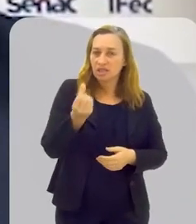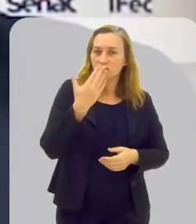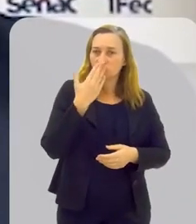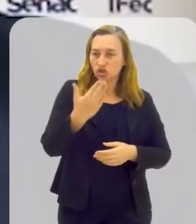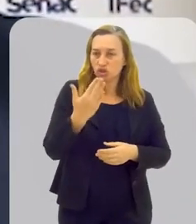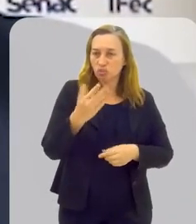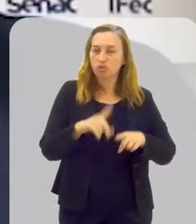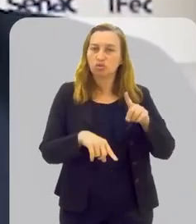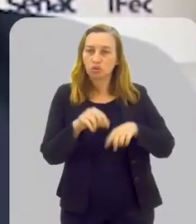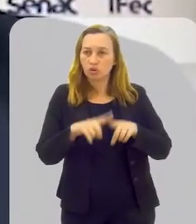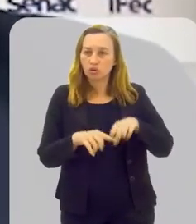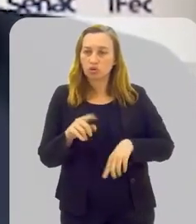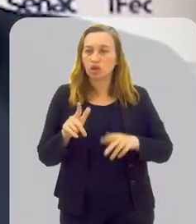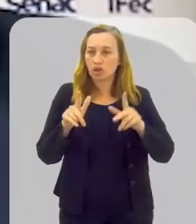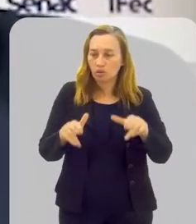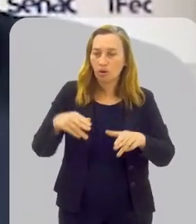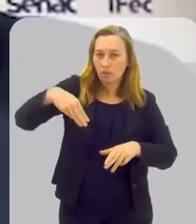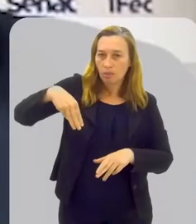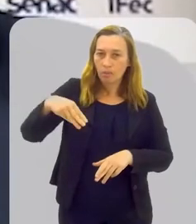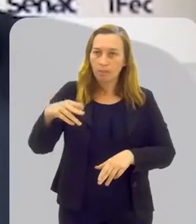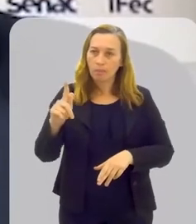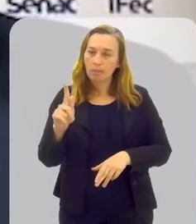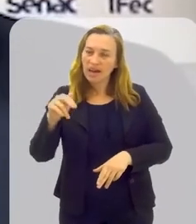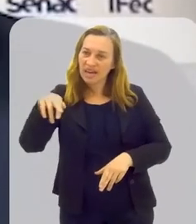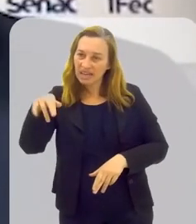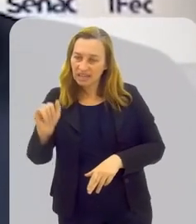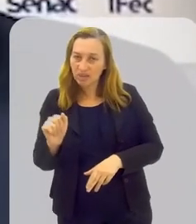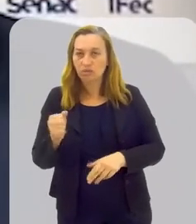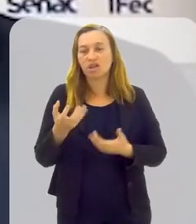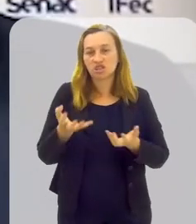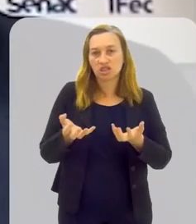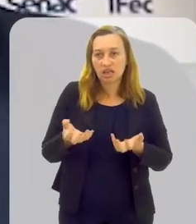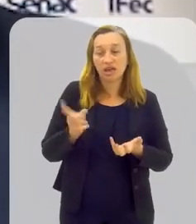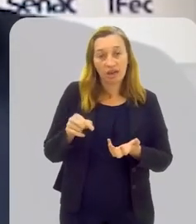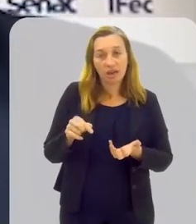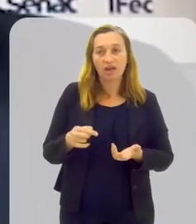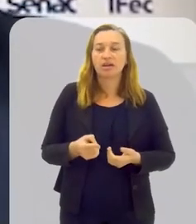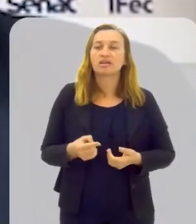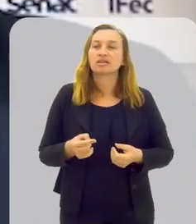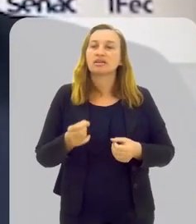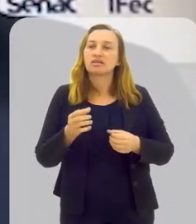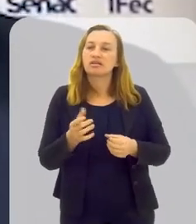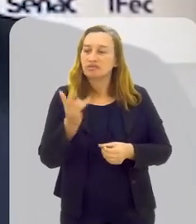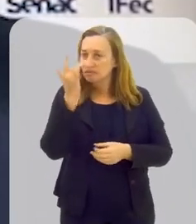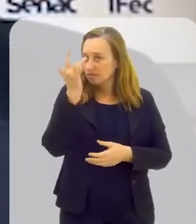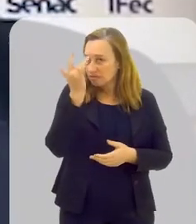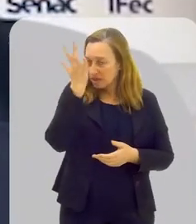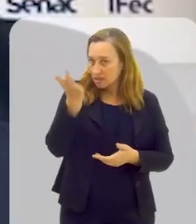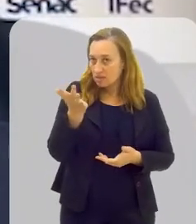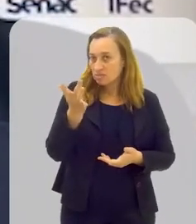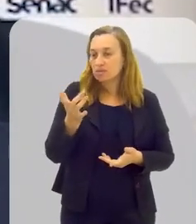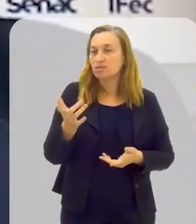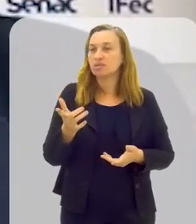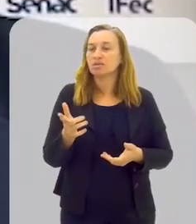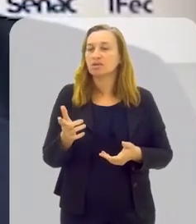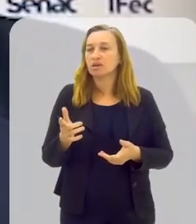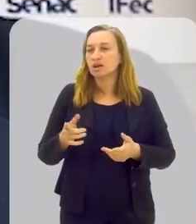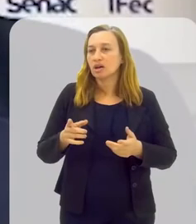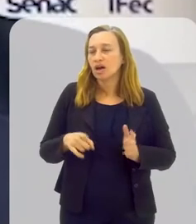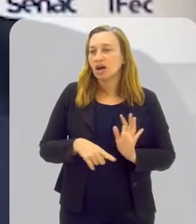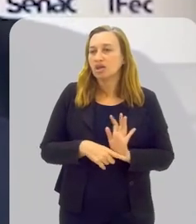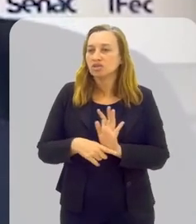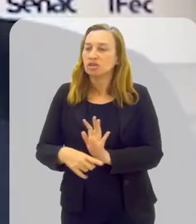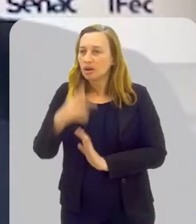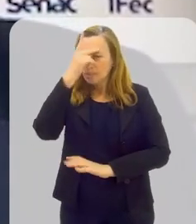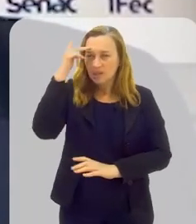coleta seis tipos de resíduo na mesma máquina então o que que a gente vem que a gente busca é isso é fomentar e facilitar